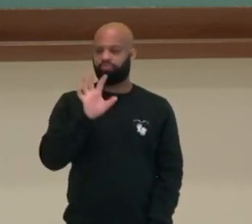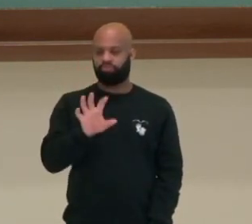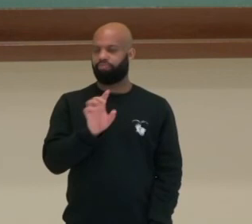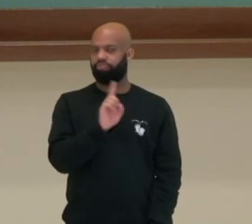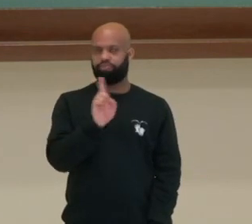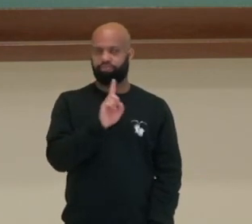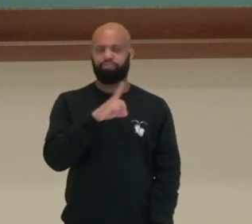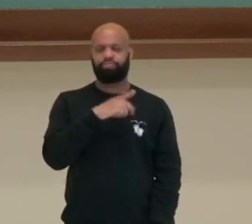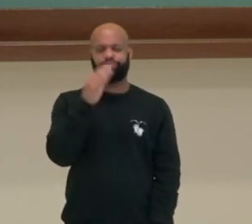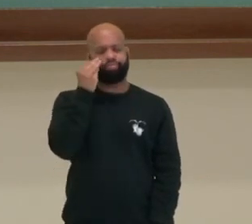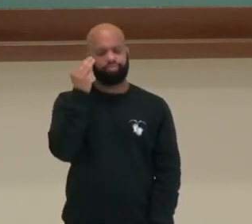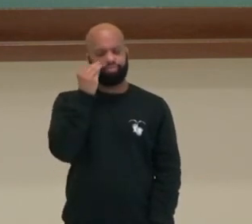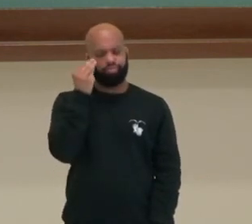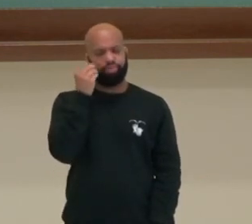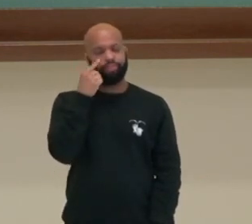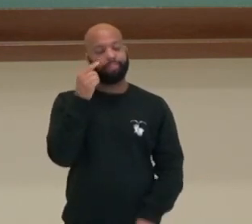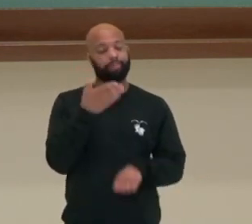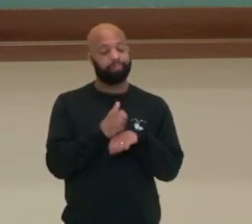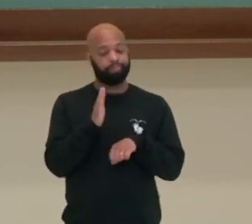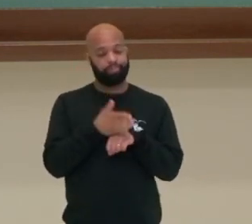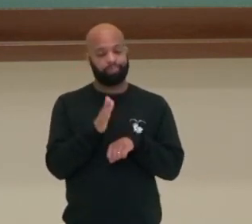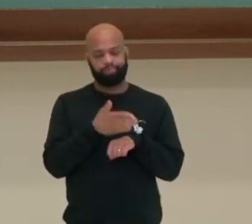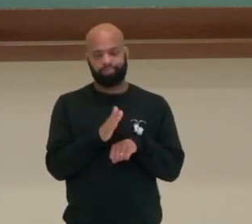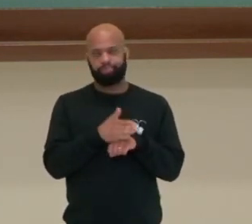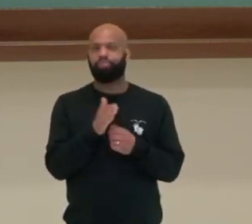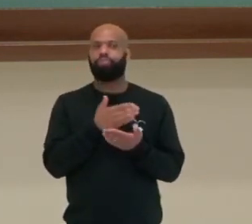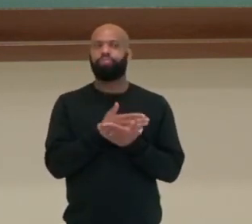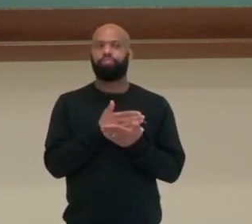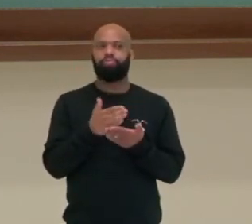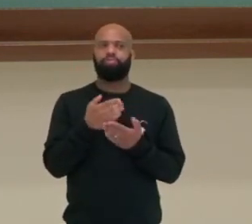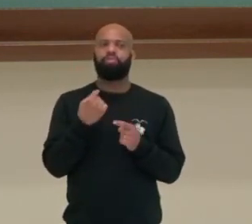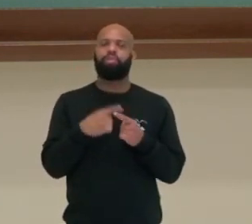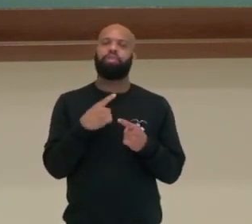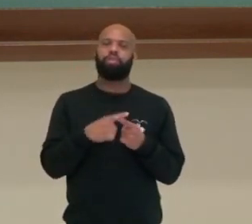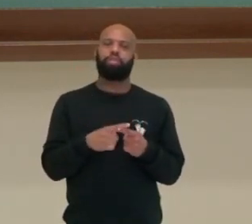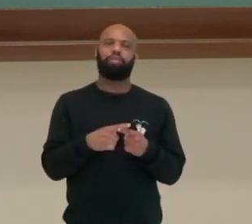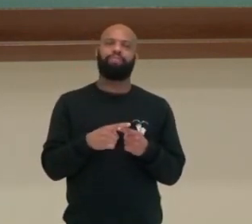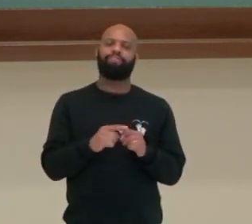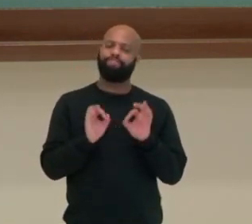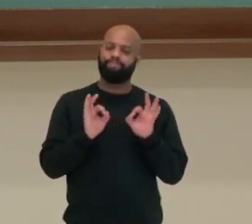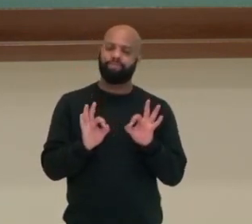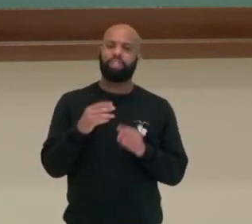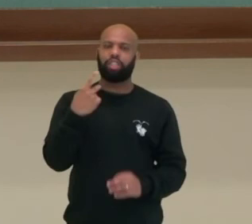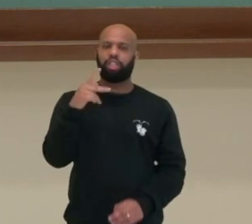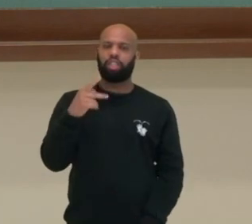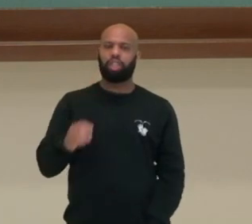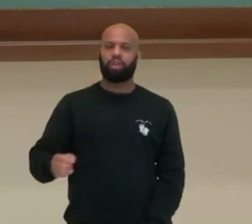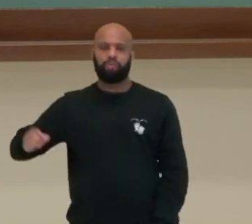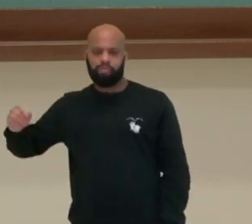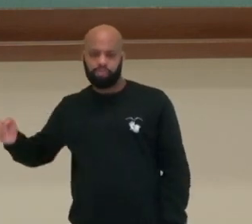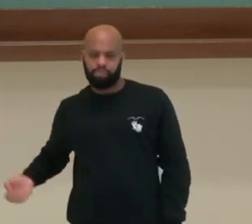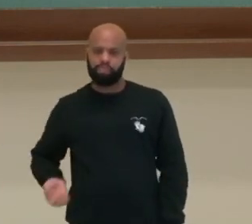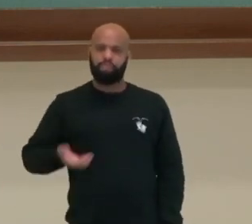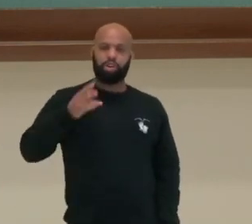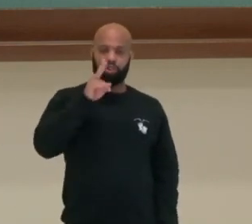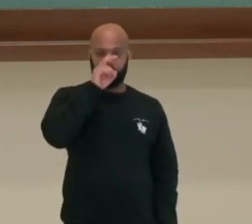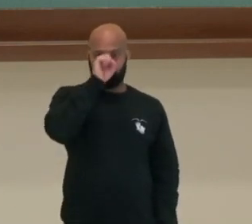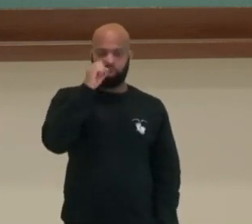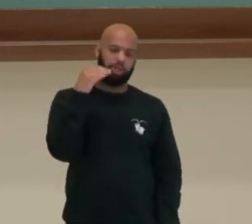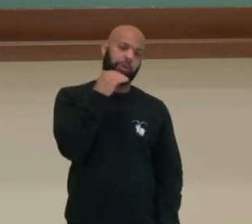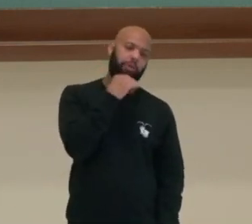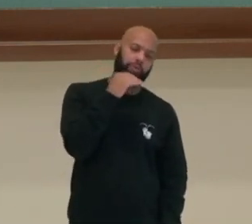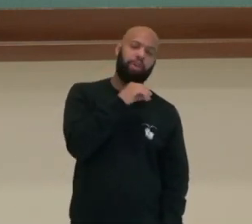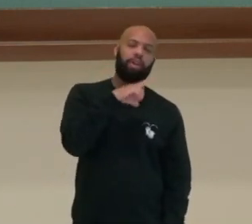assim. A gente precisa treinar no começo, com certeza, né, os teus lançamentos ou serão muito fortes ou serão